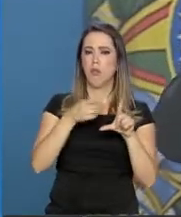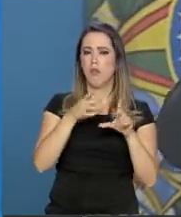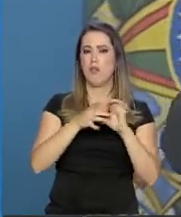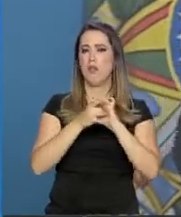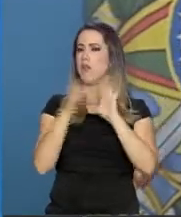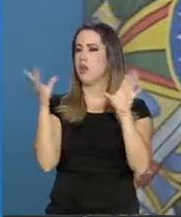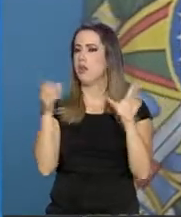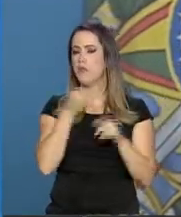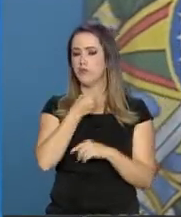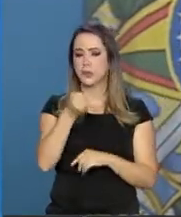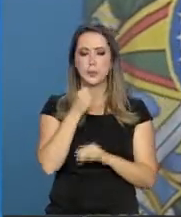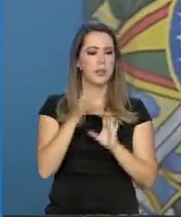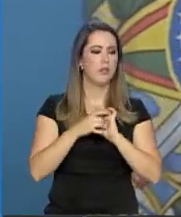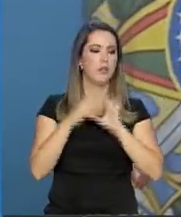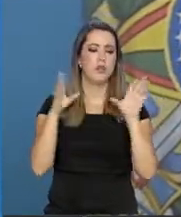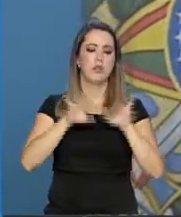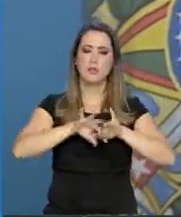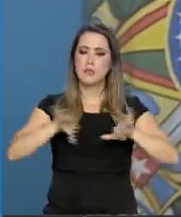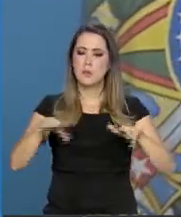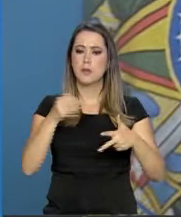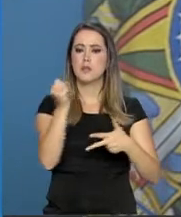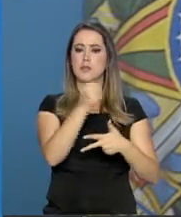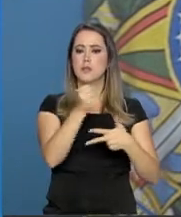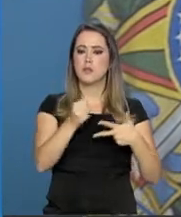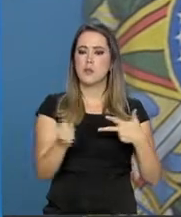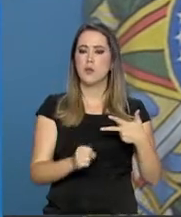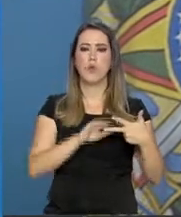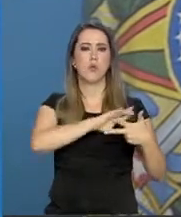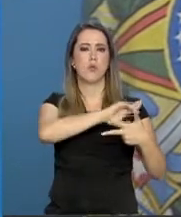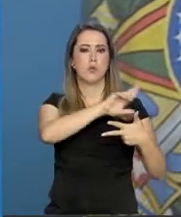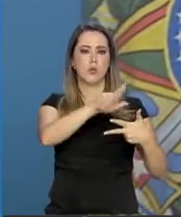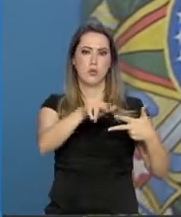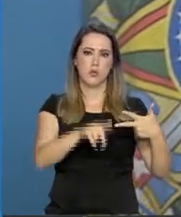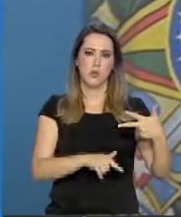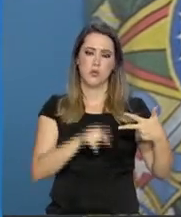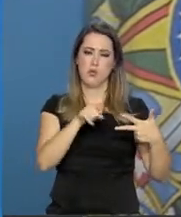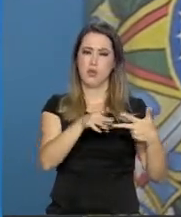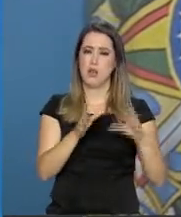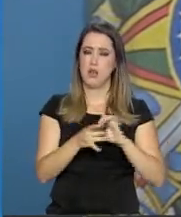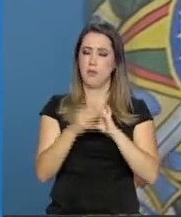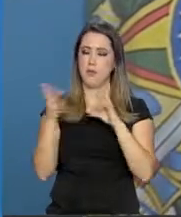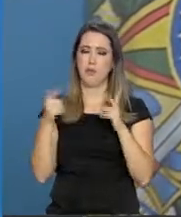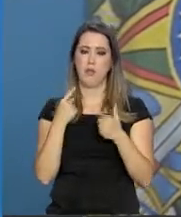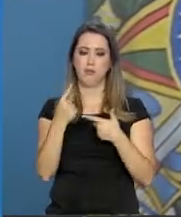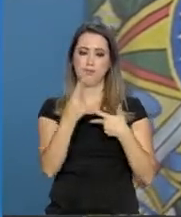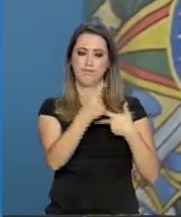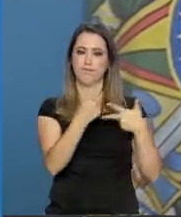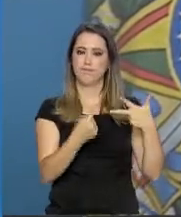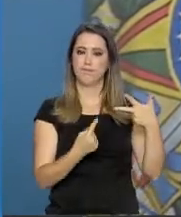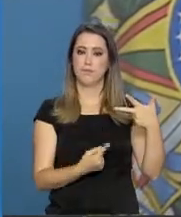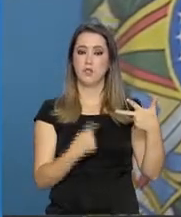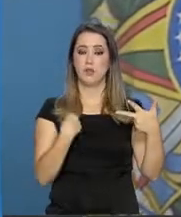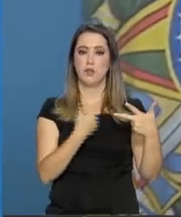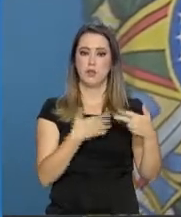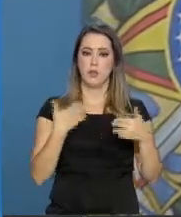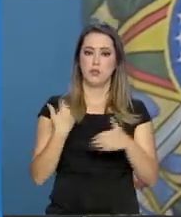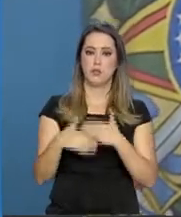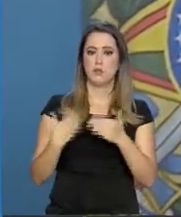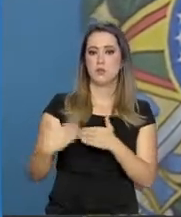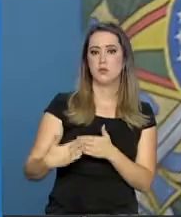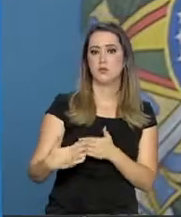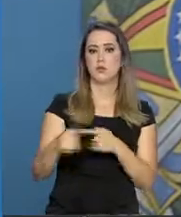prego a todo momento a separação de poderes ea independência e harmonia entre os poderes que nós todos passaremos